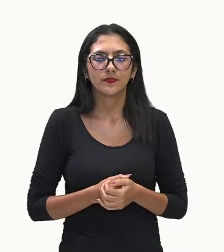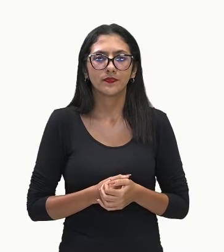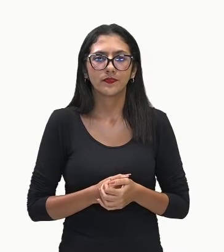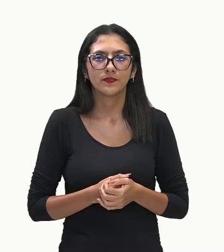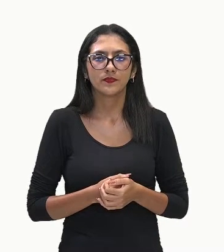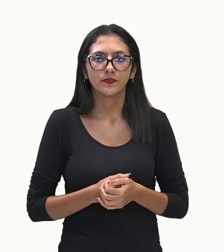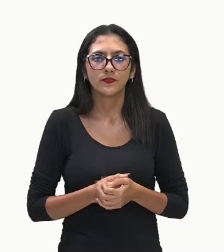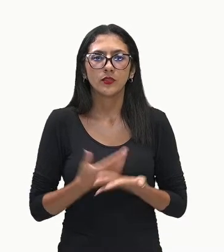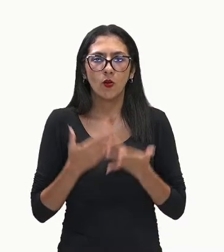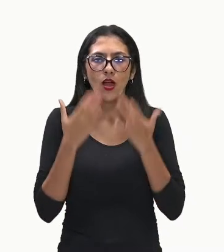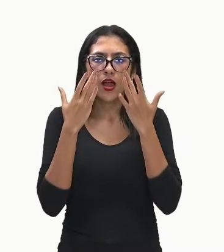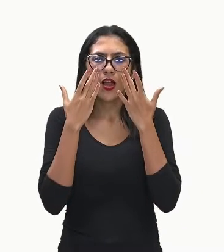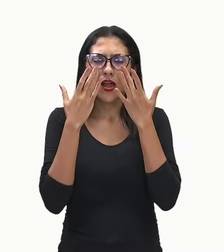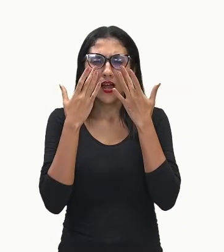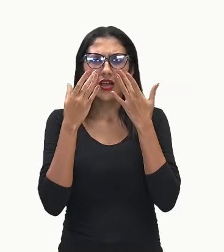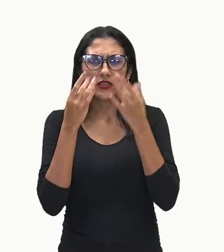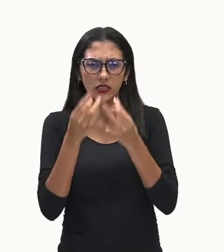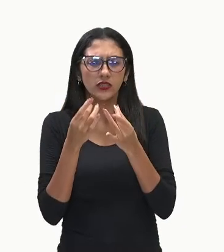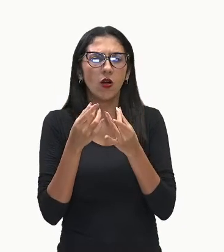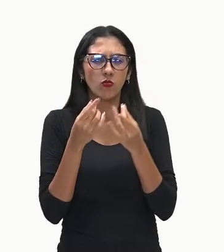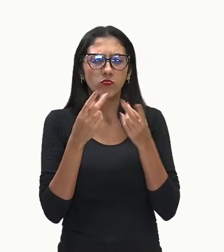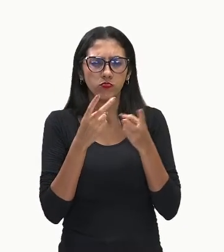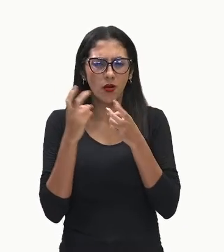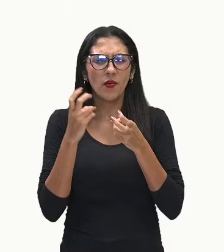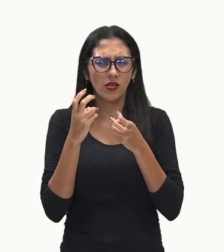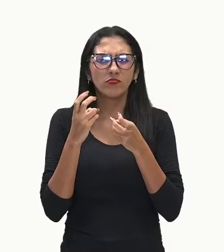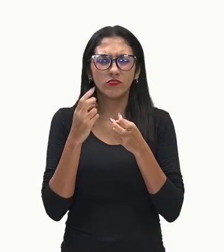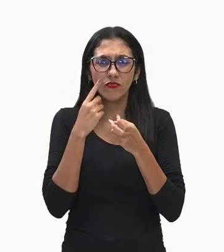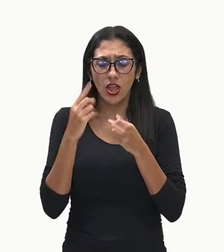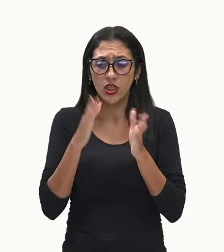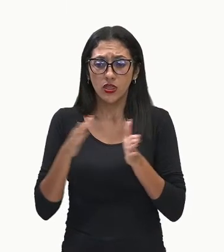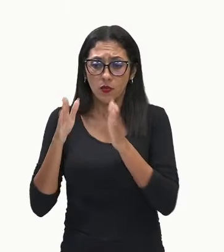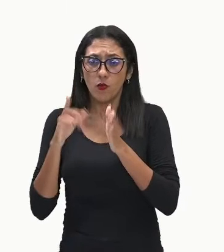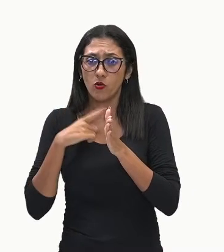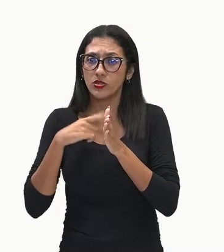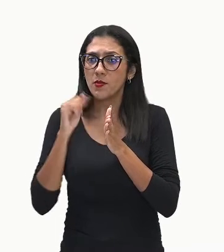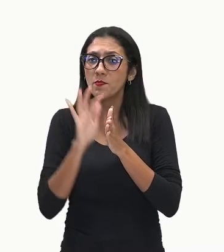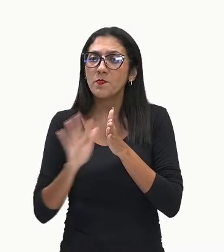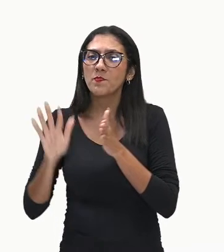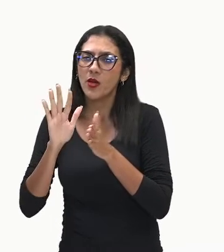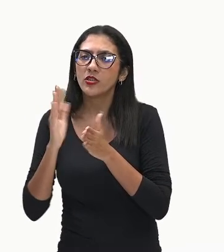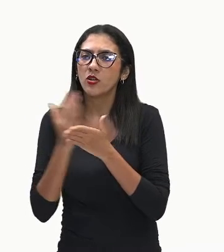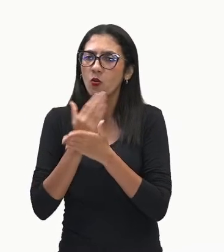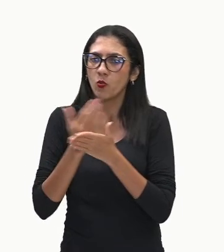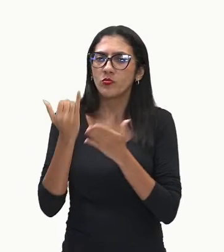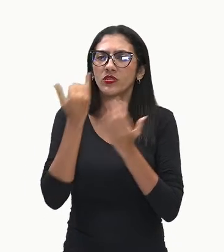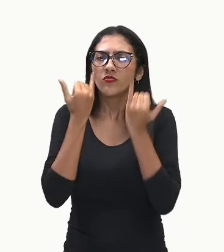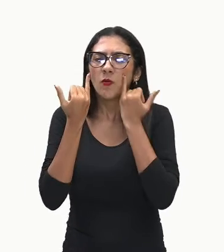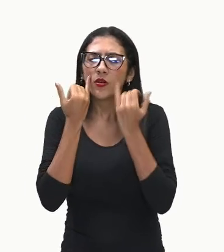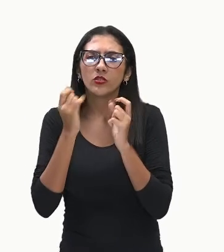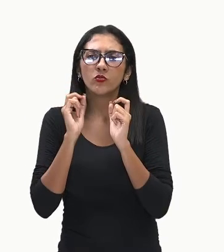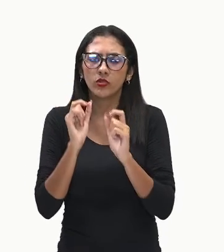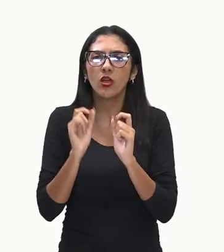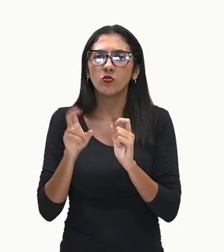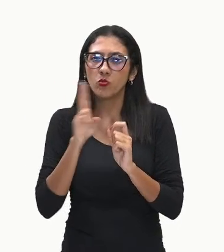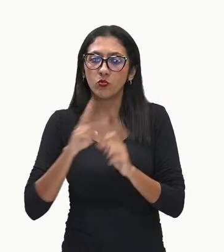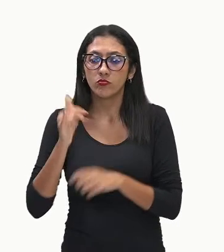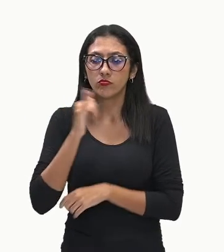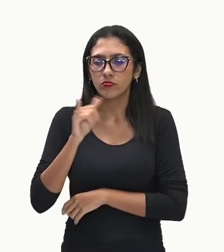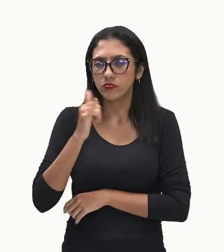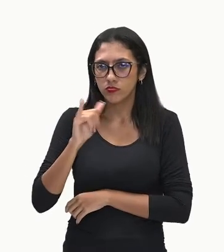As figuras seguintes apresentam dados referentes aos consumos de energia elétrica e de